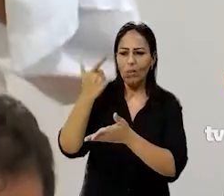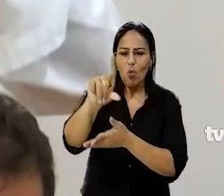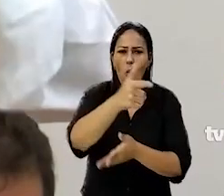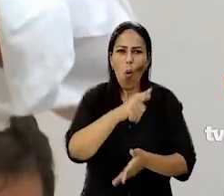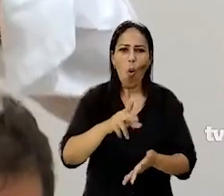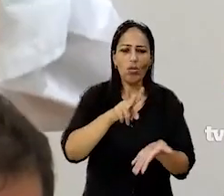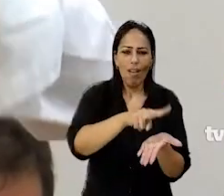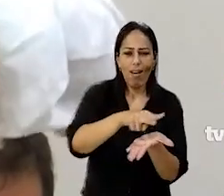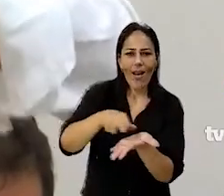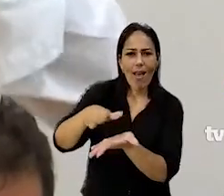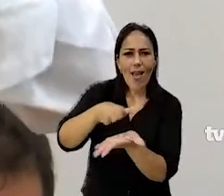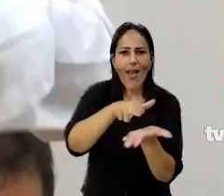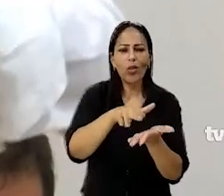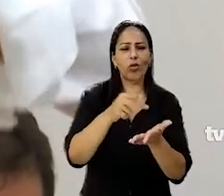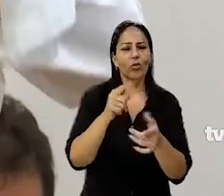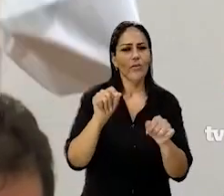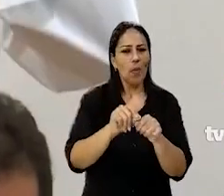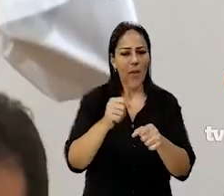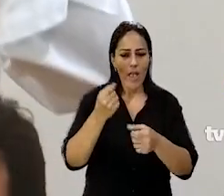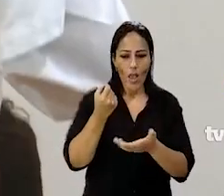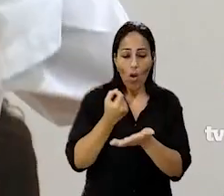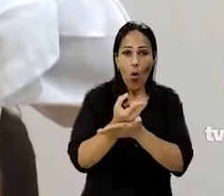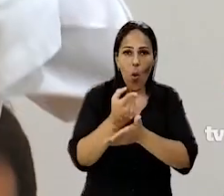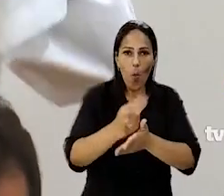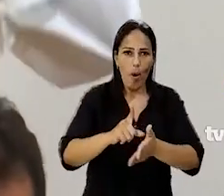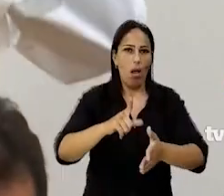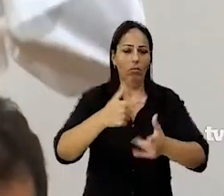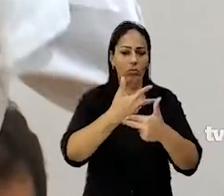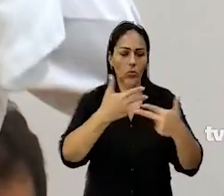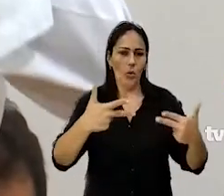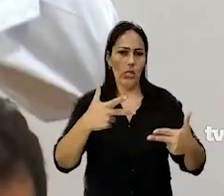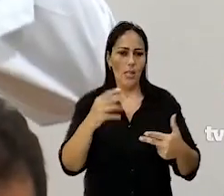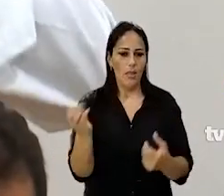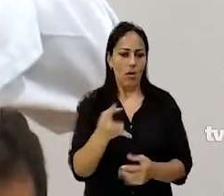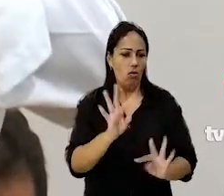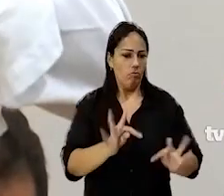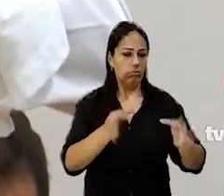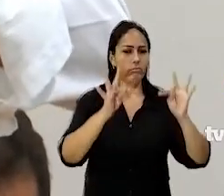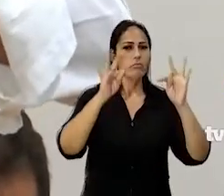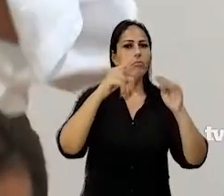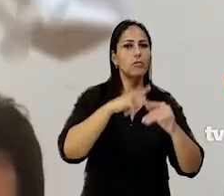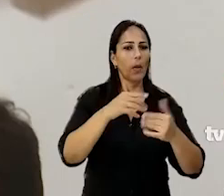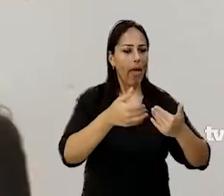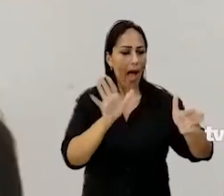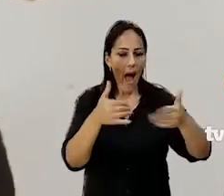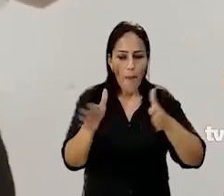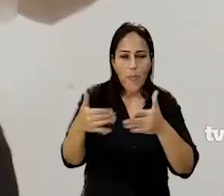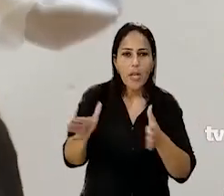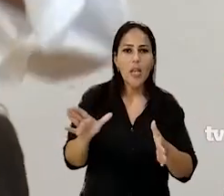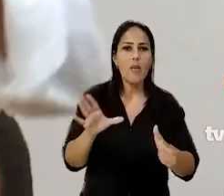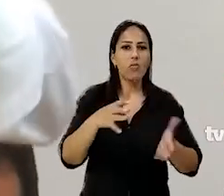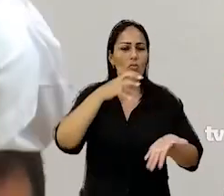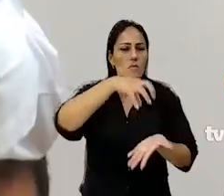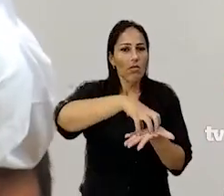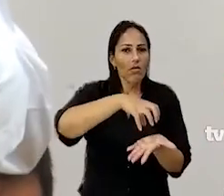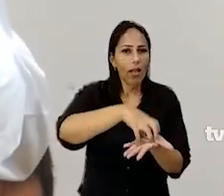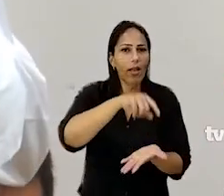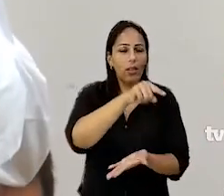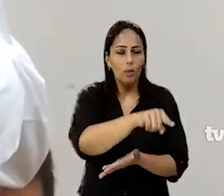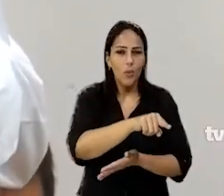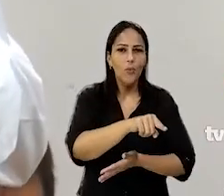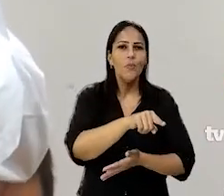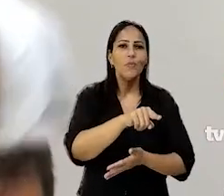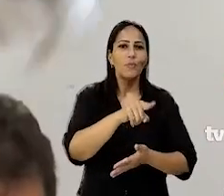leitos, compramos equipamentos modernos, compramos e abrimos centros de Covid, como o que fica próximo à